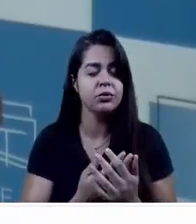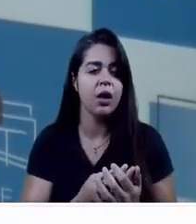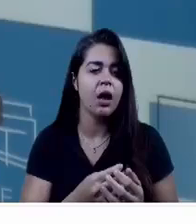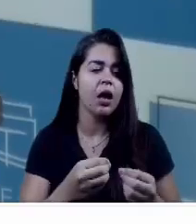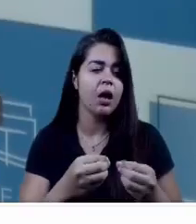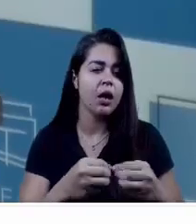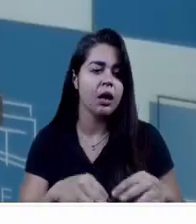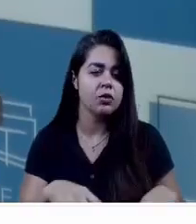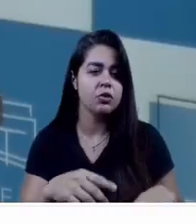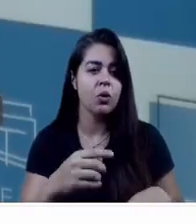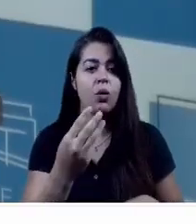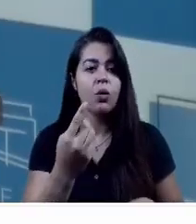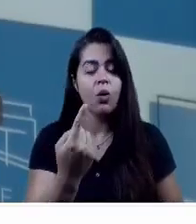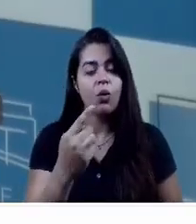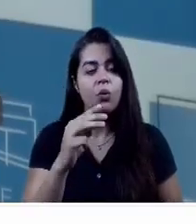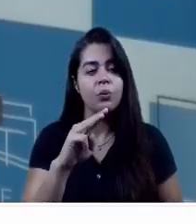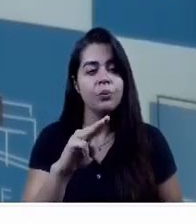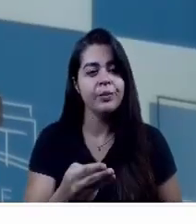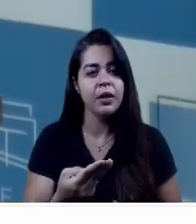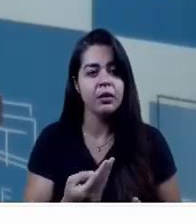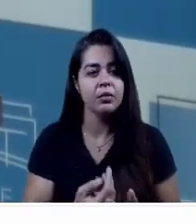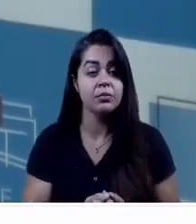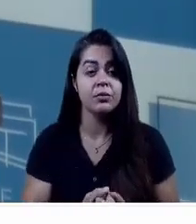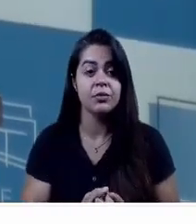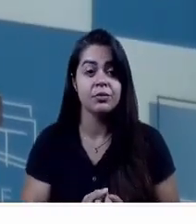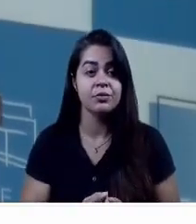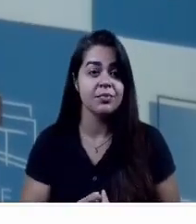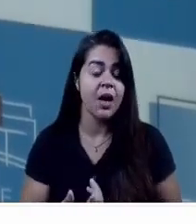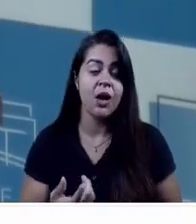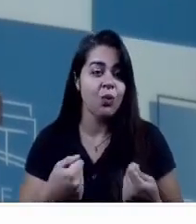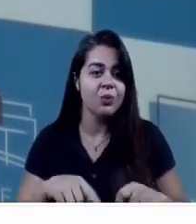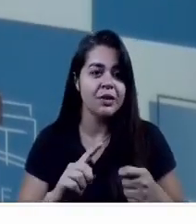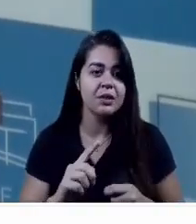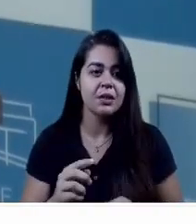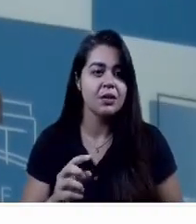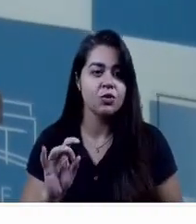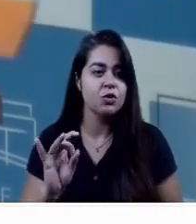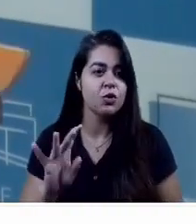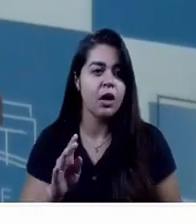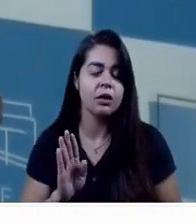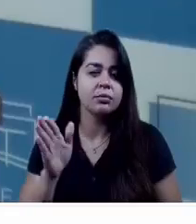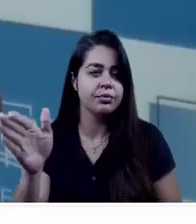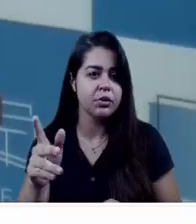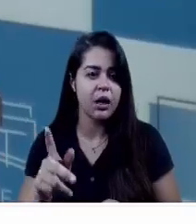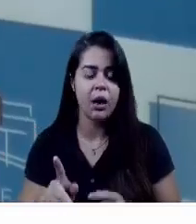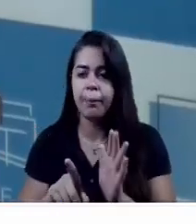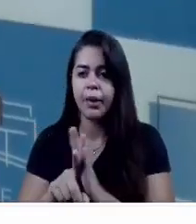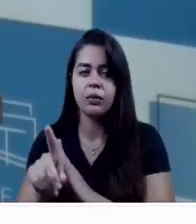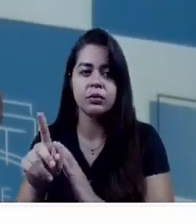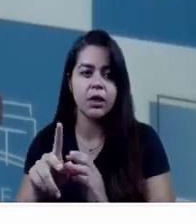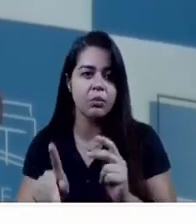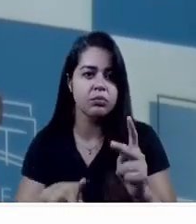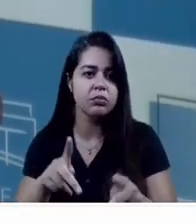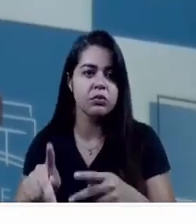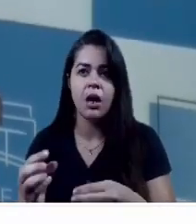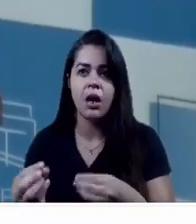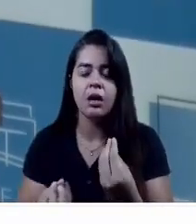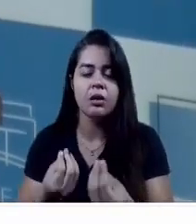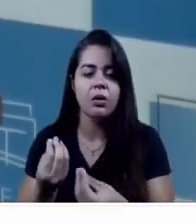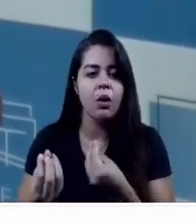ido para o terminal, ter ido para os bairros e perguntar para a população, porque foi estudo para falar como se mantém gratuidade,